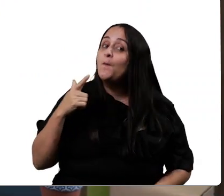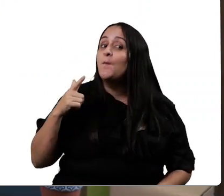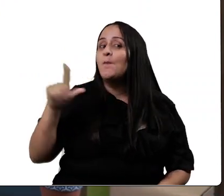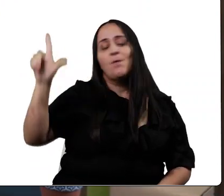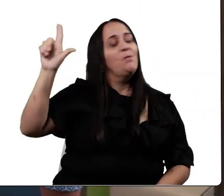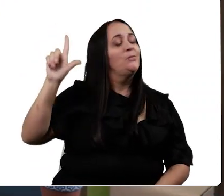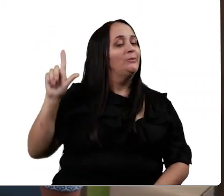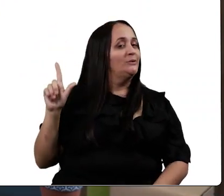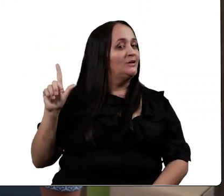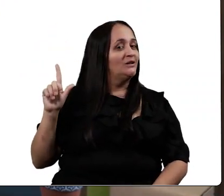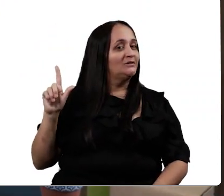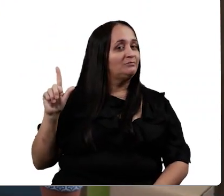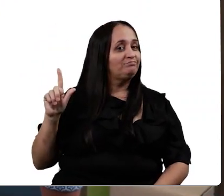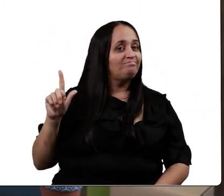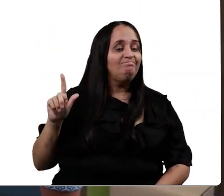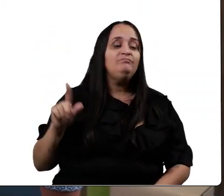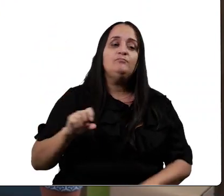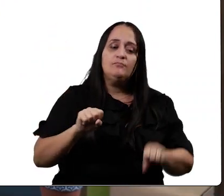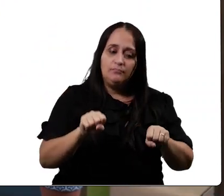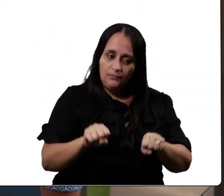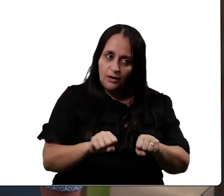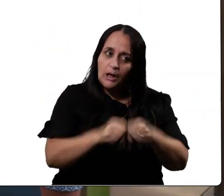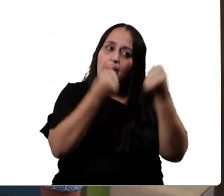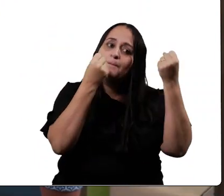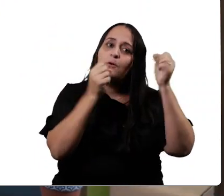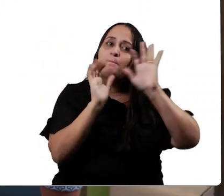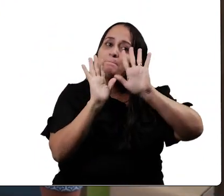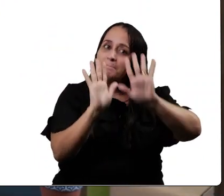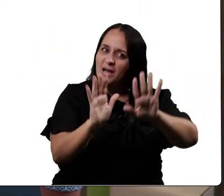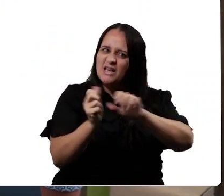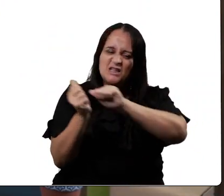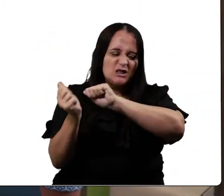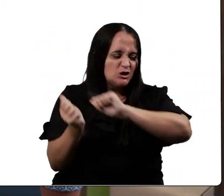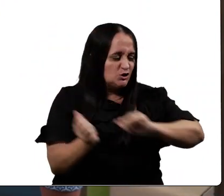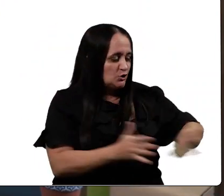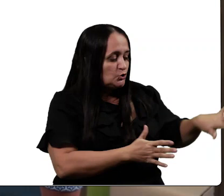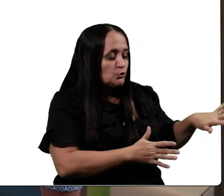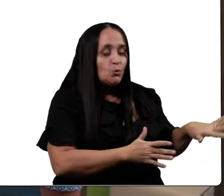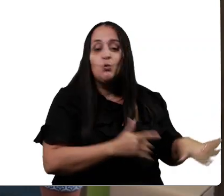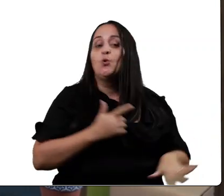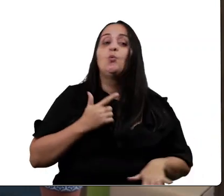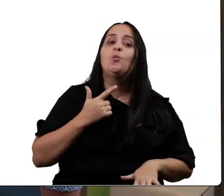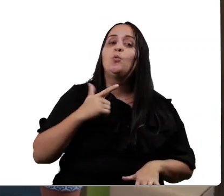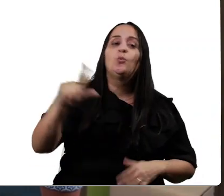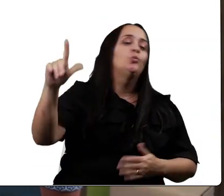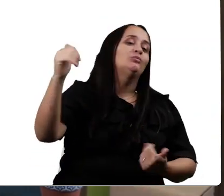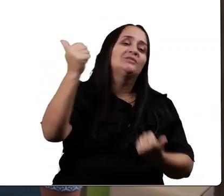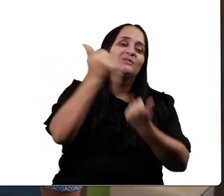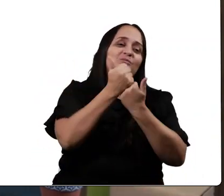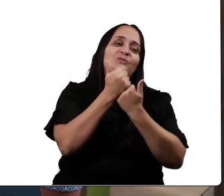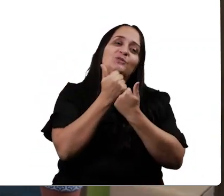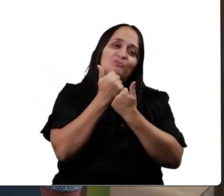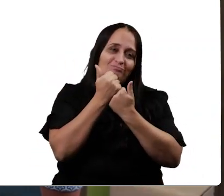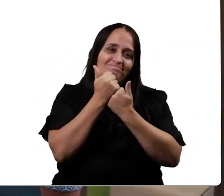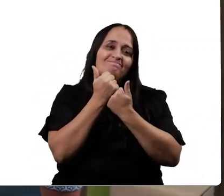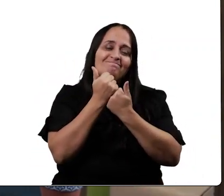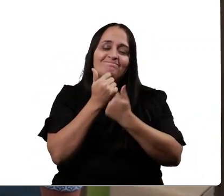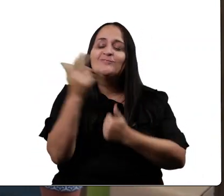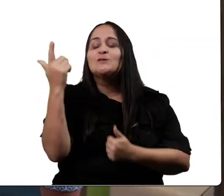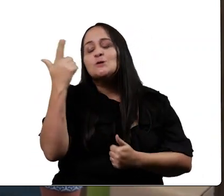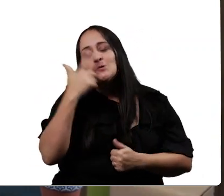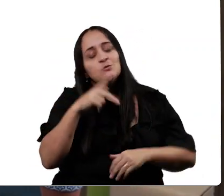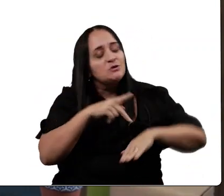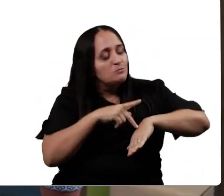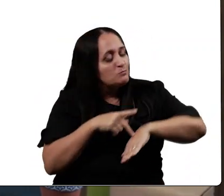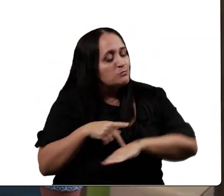quebrada. Ele quebrou a prancha na onda, mas ele pegou outra prancha e voltou à competição